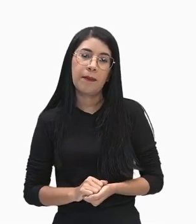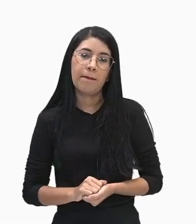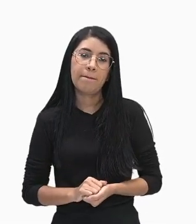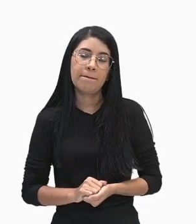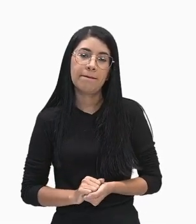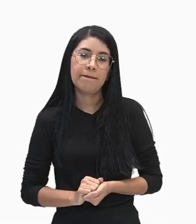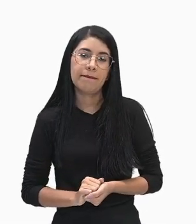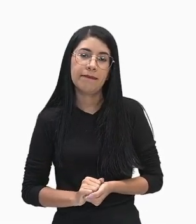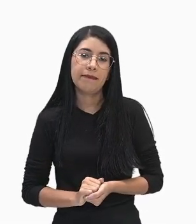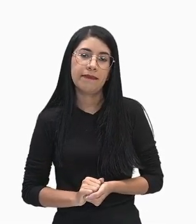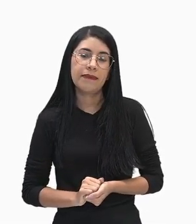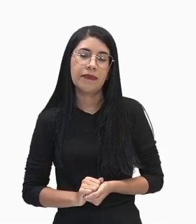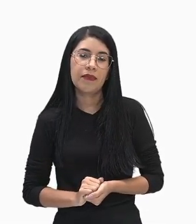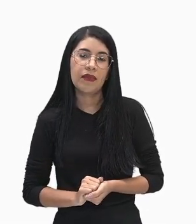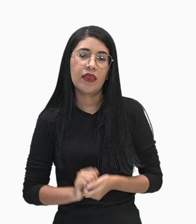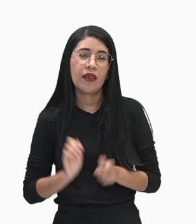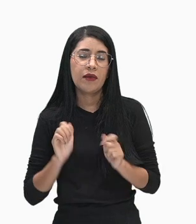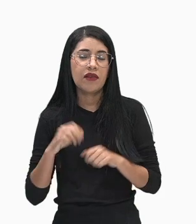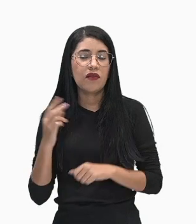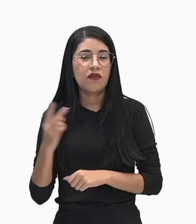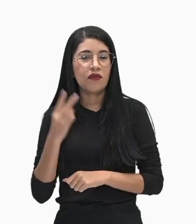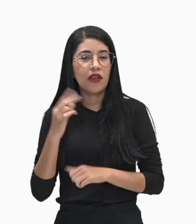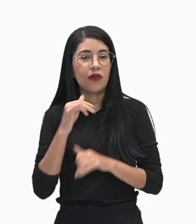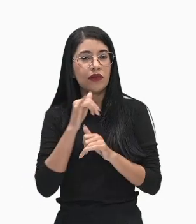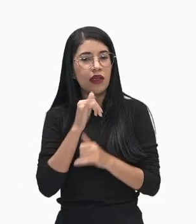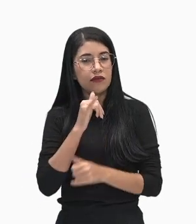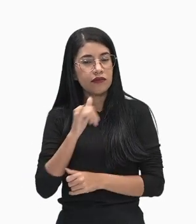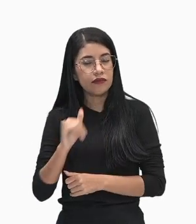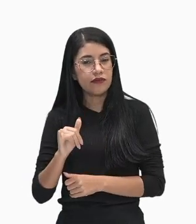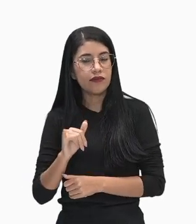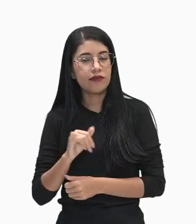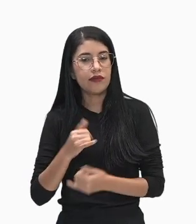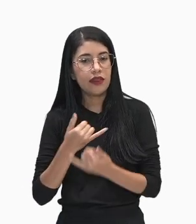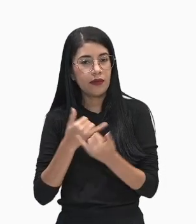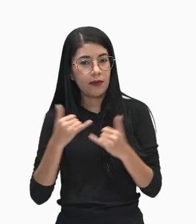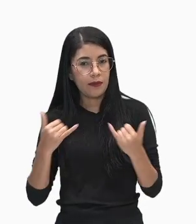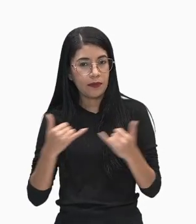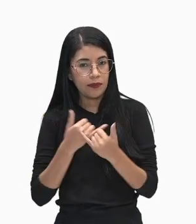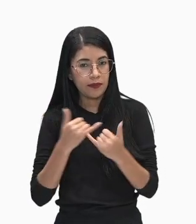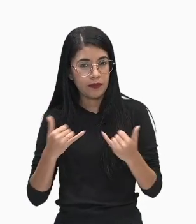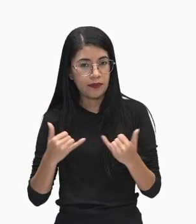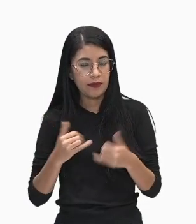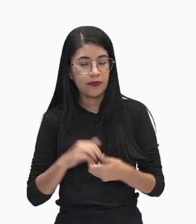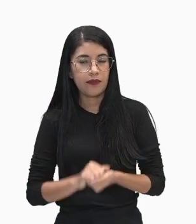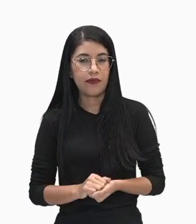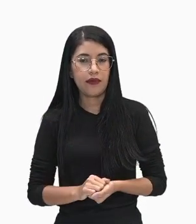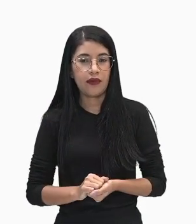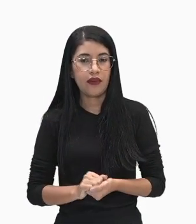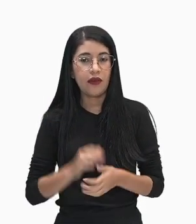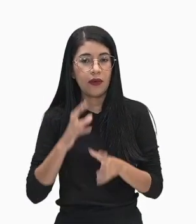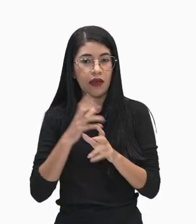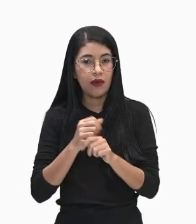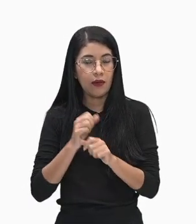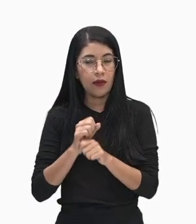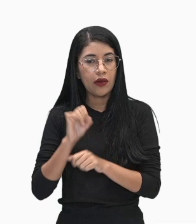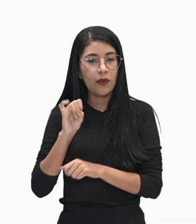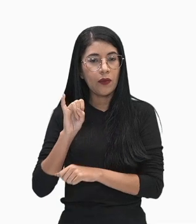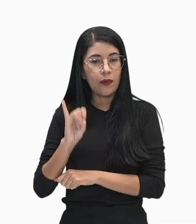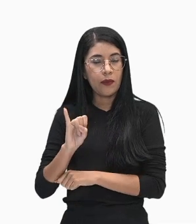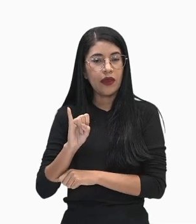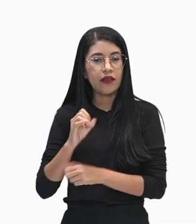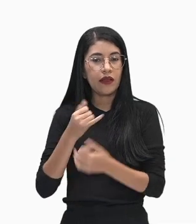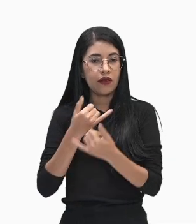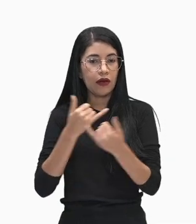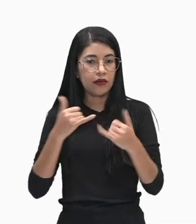a intensidade da corrente elétrica, que é o que pede aqui nesse exemplo número 1. Calcule a intensidade da corrente elétrica que passou